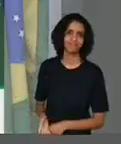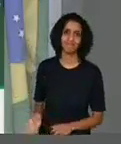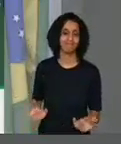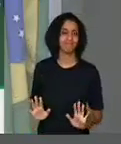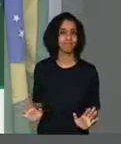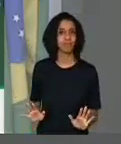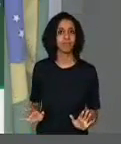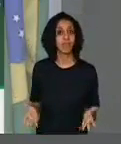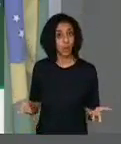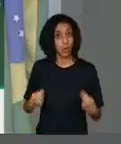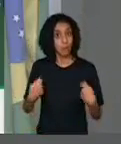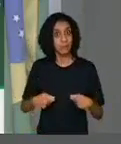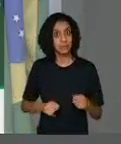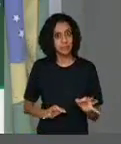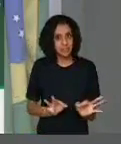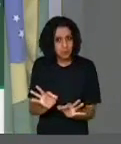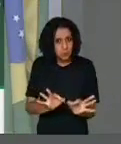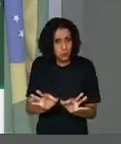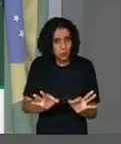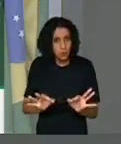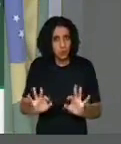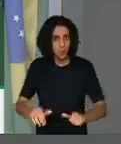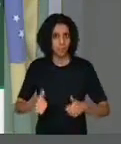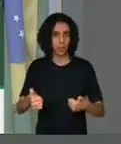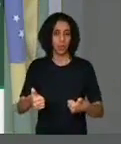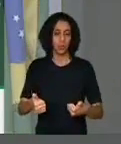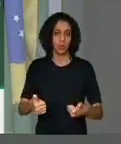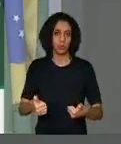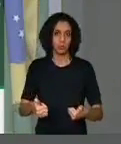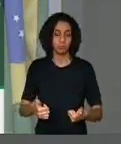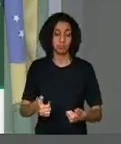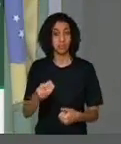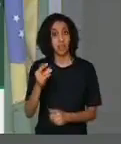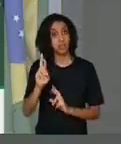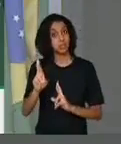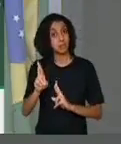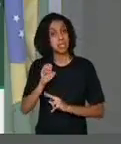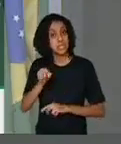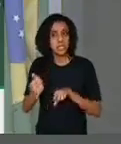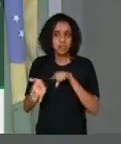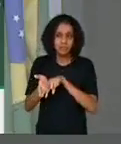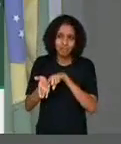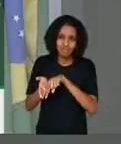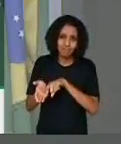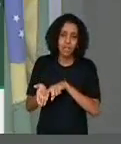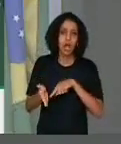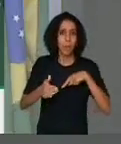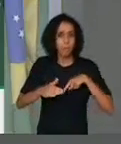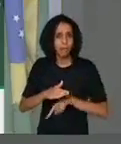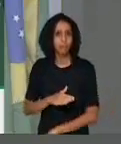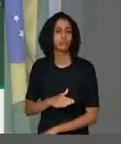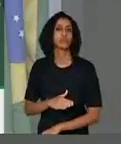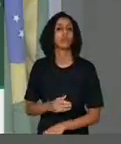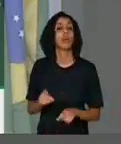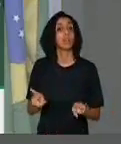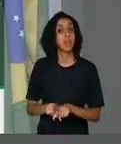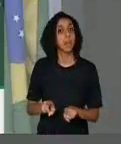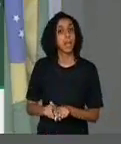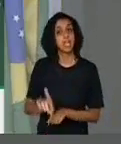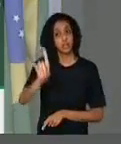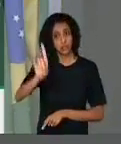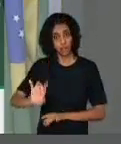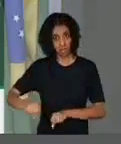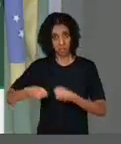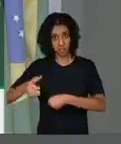ímpar de ser passada a limpo. E a gente espera que, dessa forma, aprofundando as investigações, dando o direito de defesa àqueles